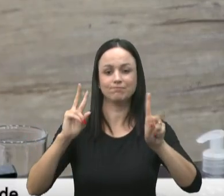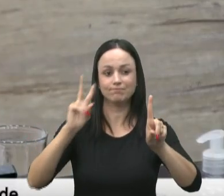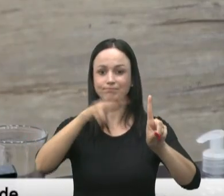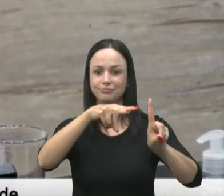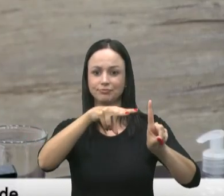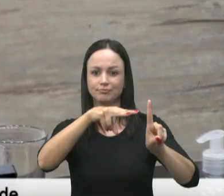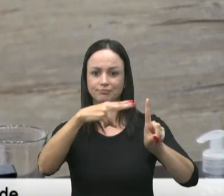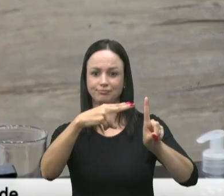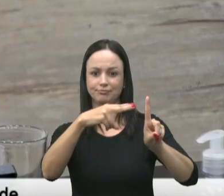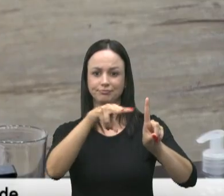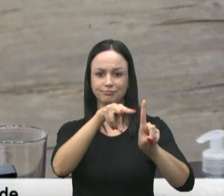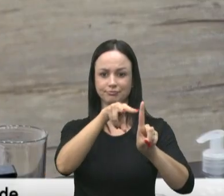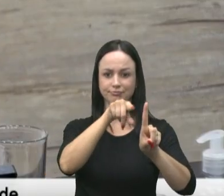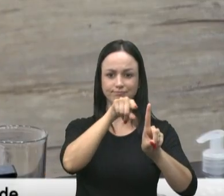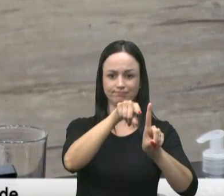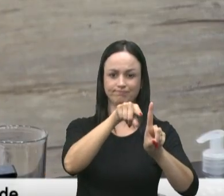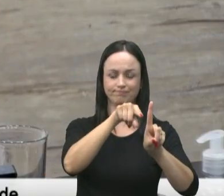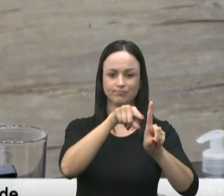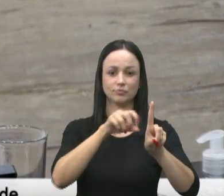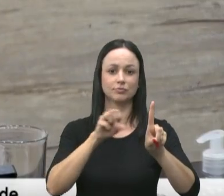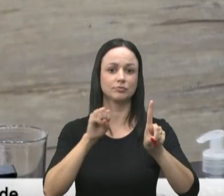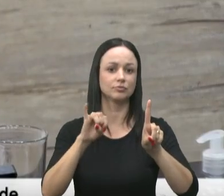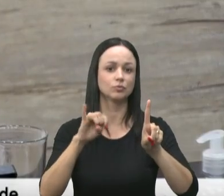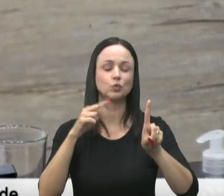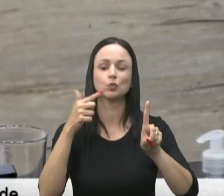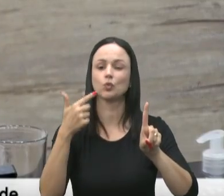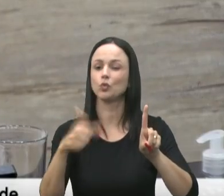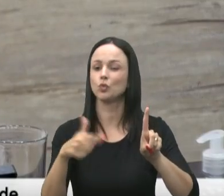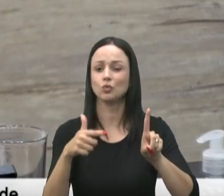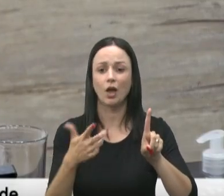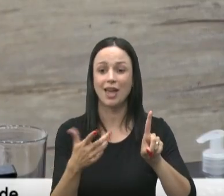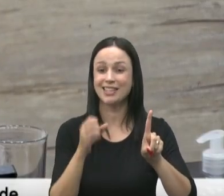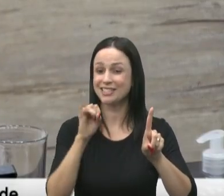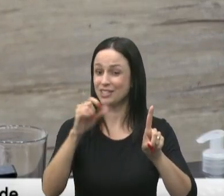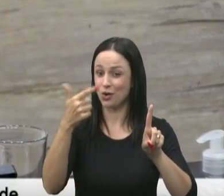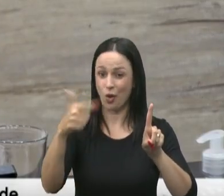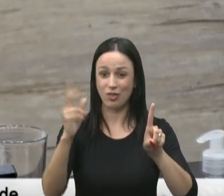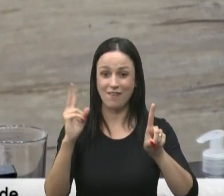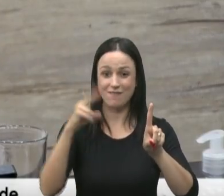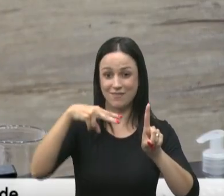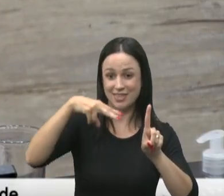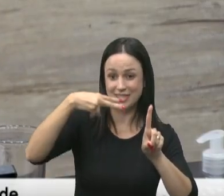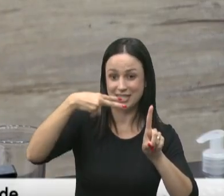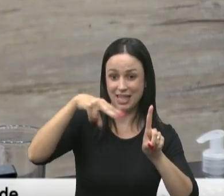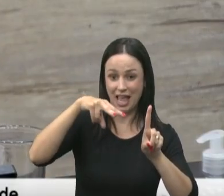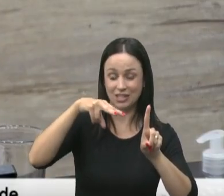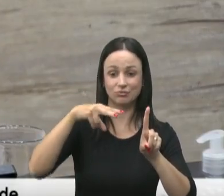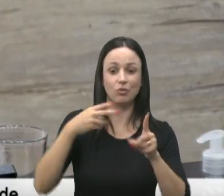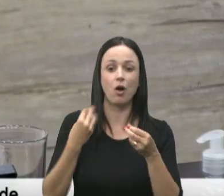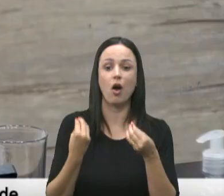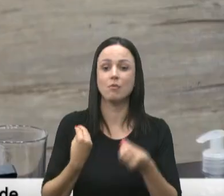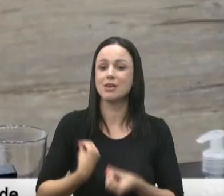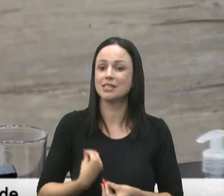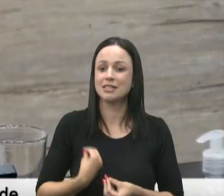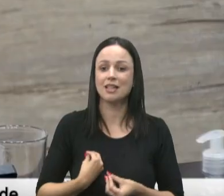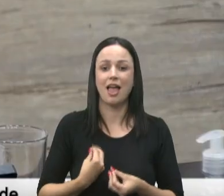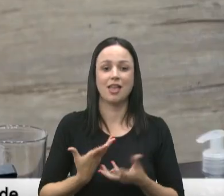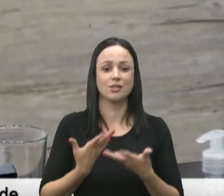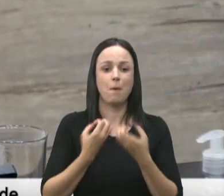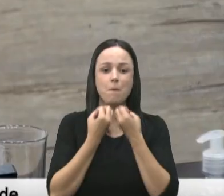visibilidade, não há a menor possibilidade de uma existência digna, com